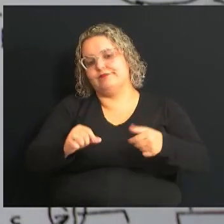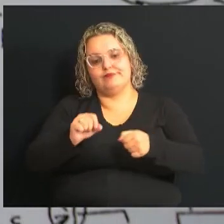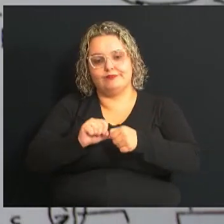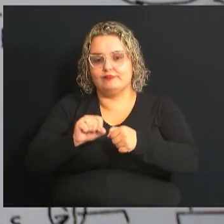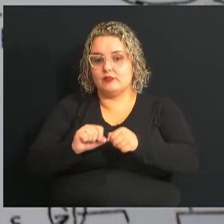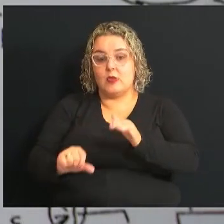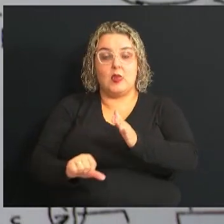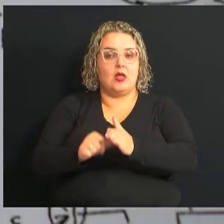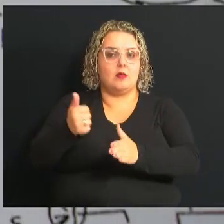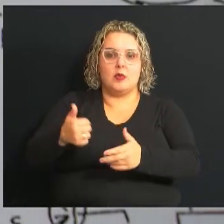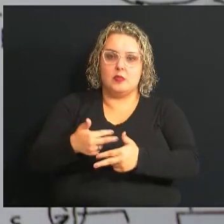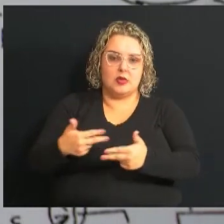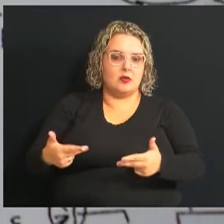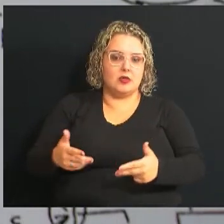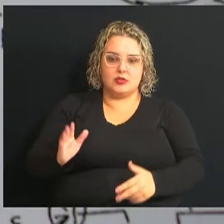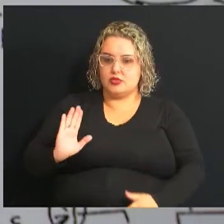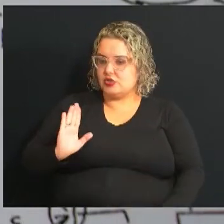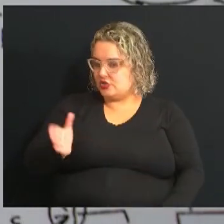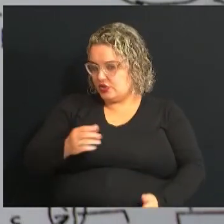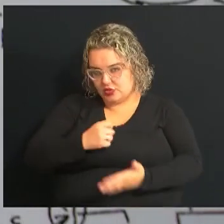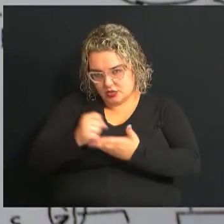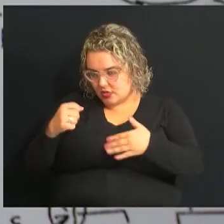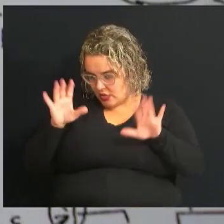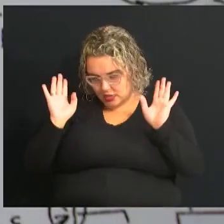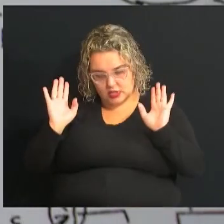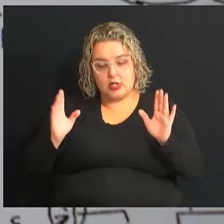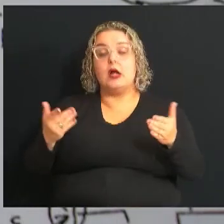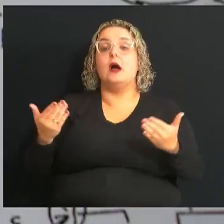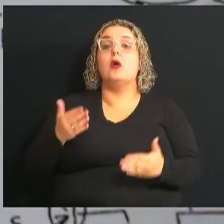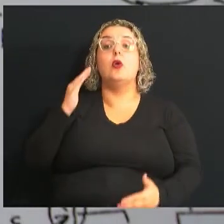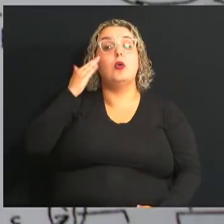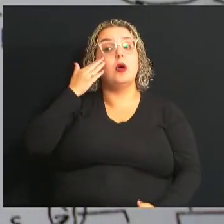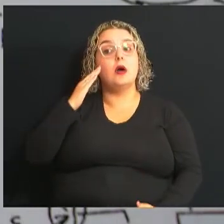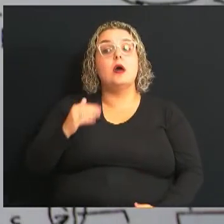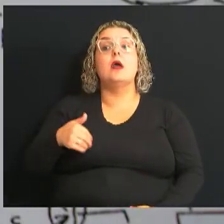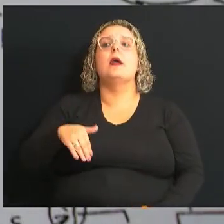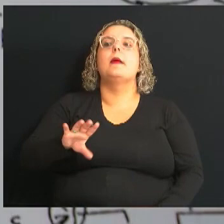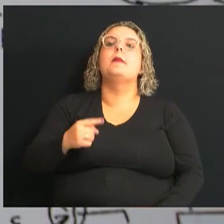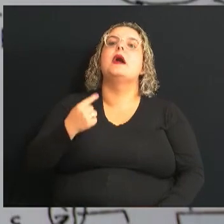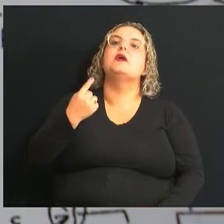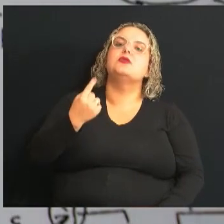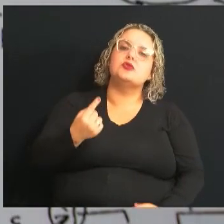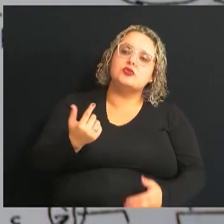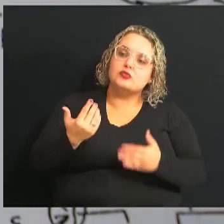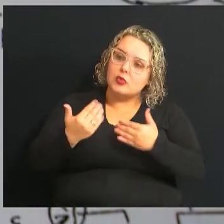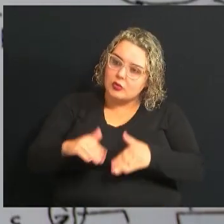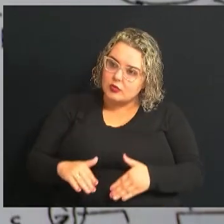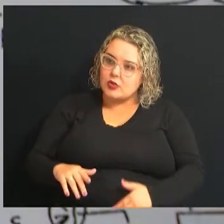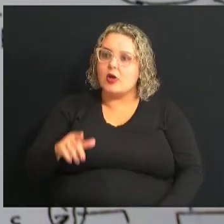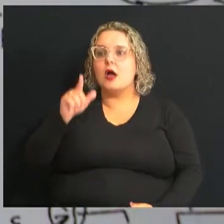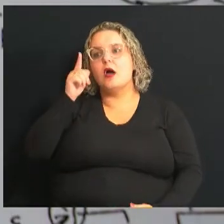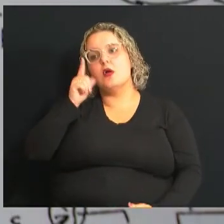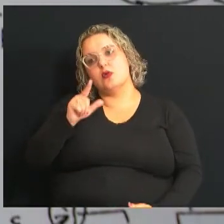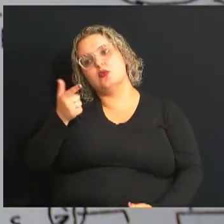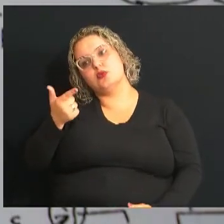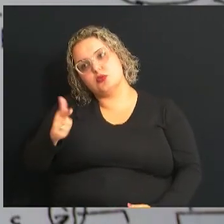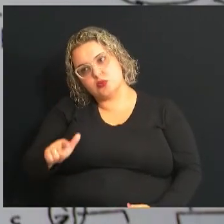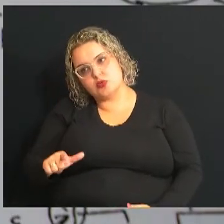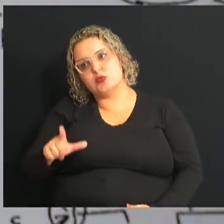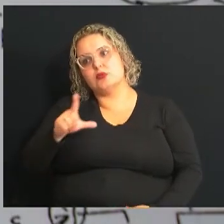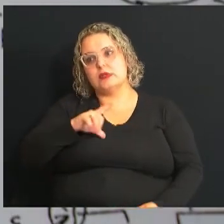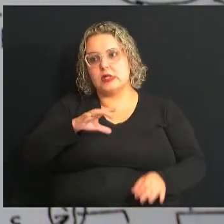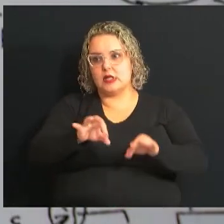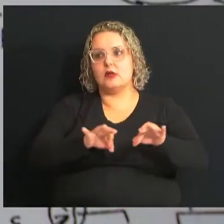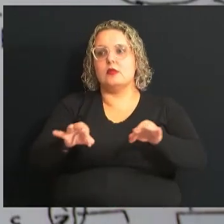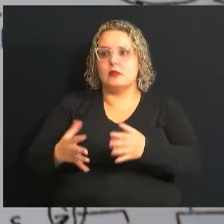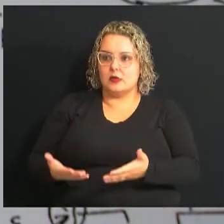já foi, sabe? Então, agora é entender que é só mais uma prova, dá para continuar, tem o preparo, e é